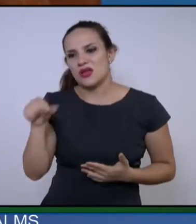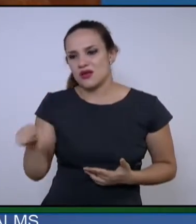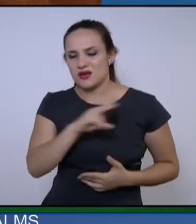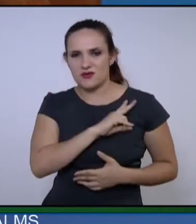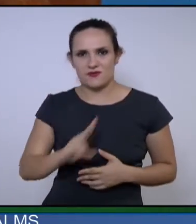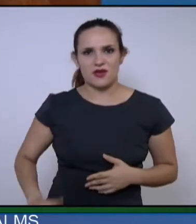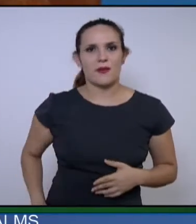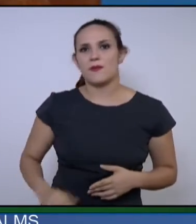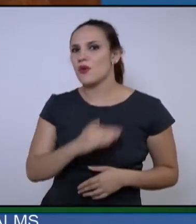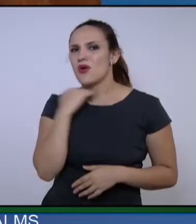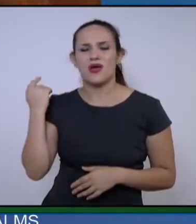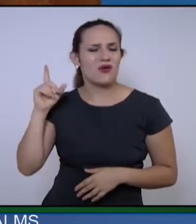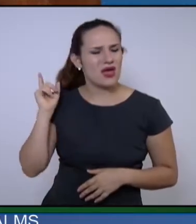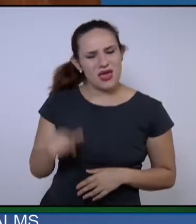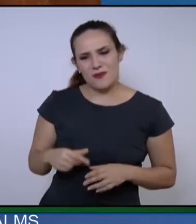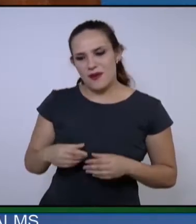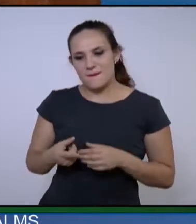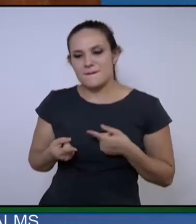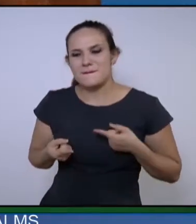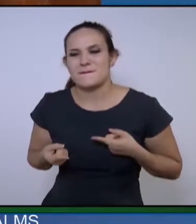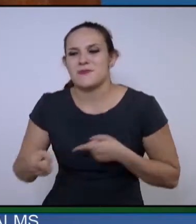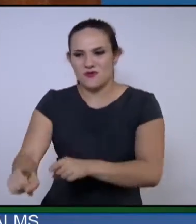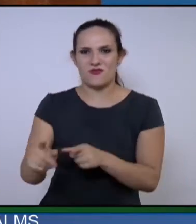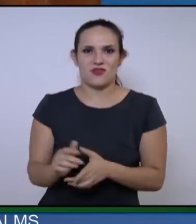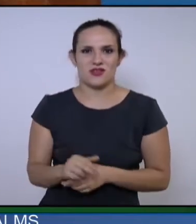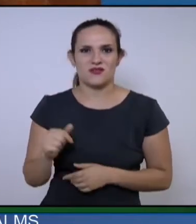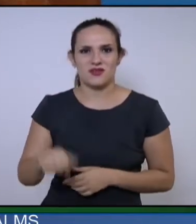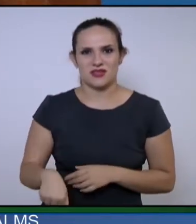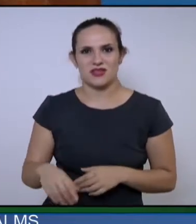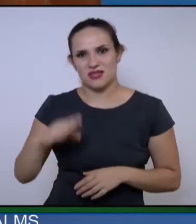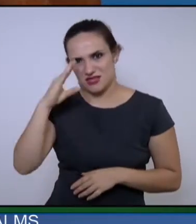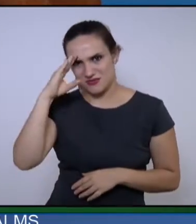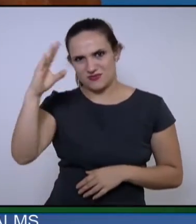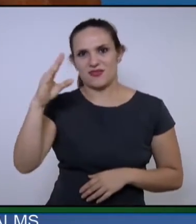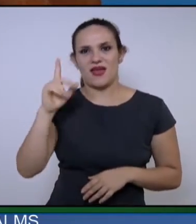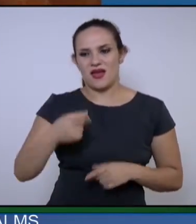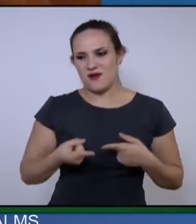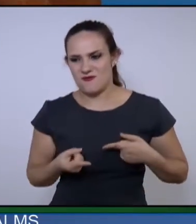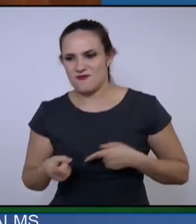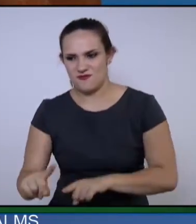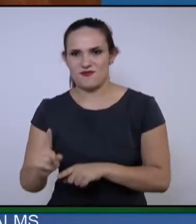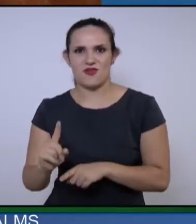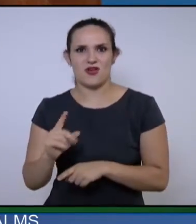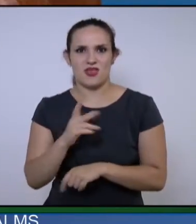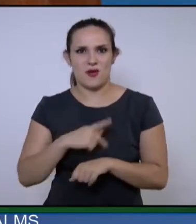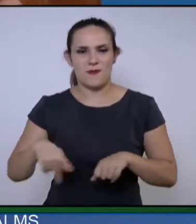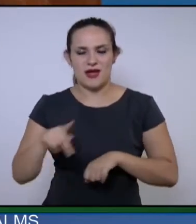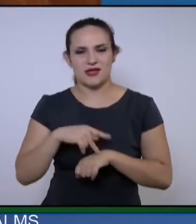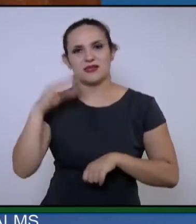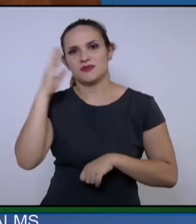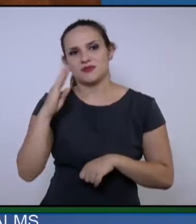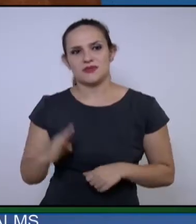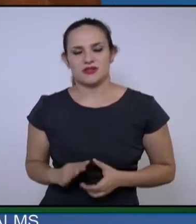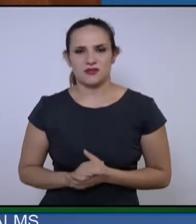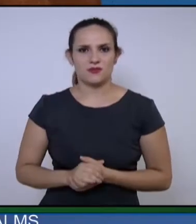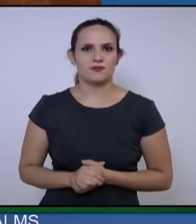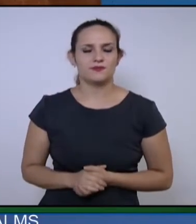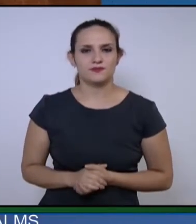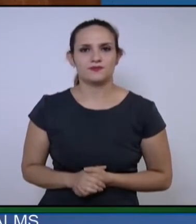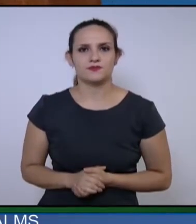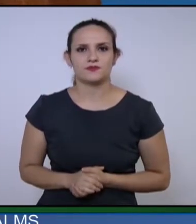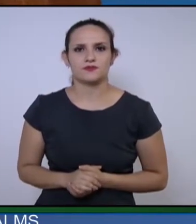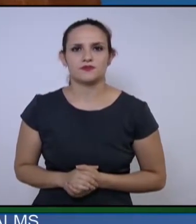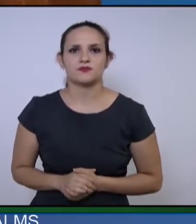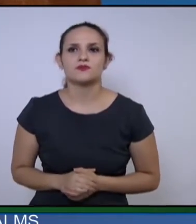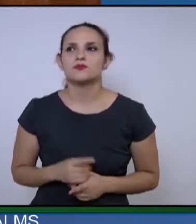Forças Armadas, é uma afronta ao Estado brasileiro, é uma afronta porque nós estampamos na figura desta